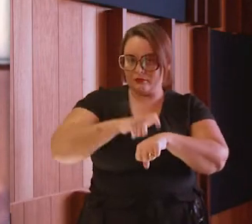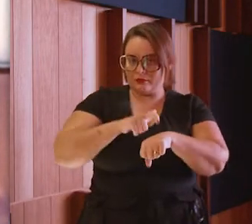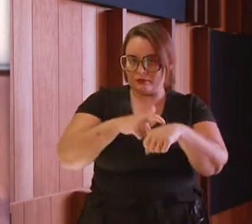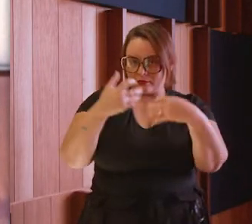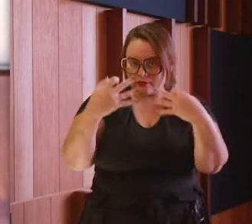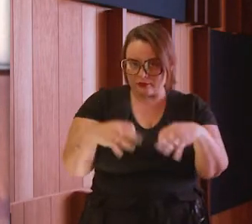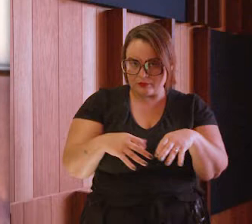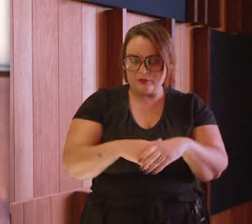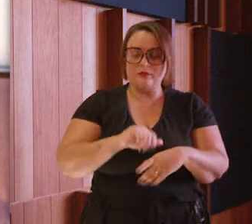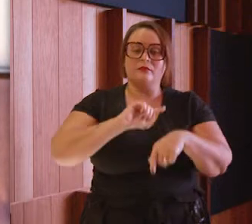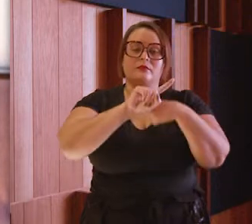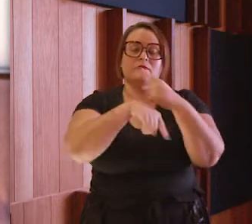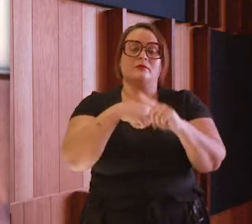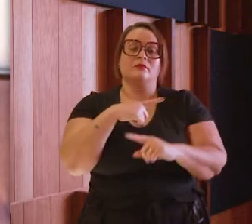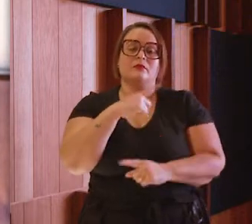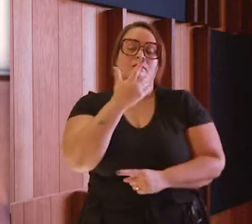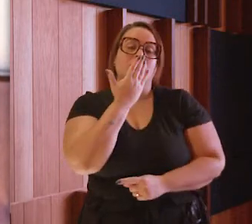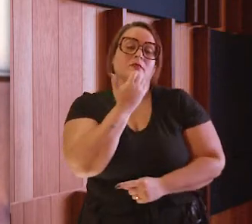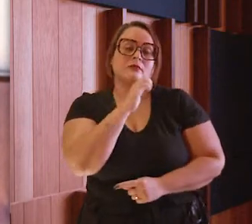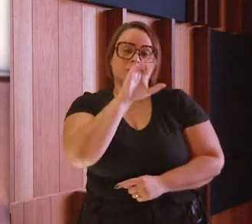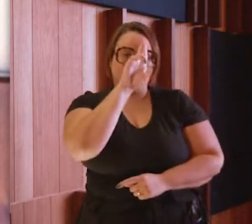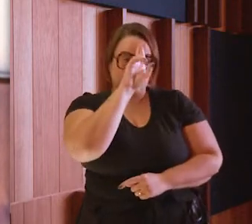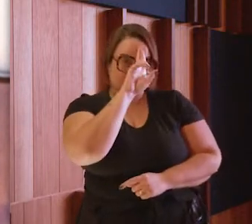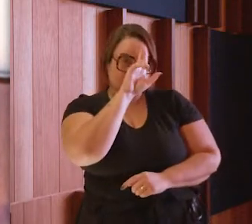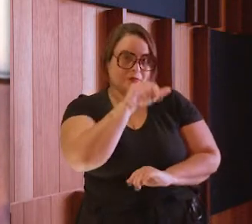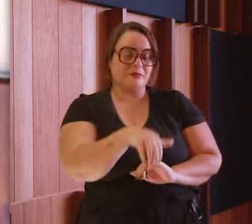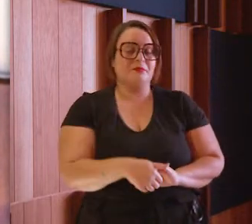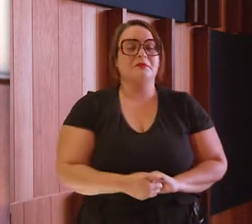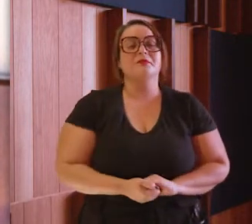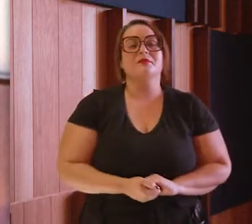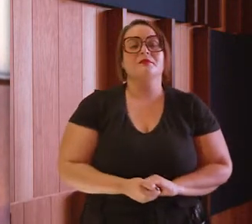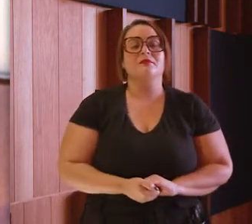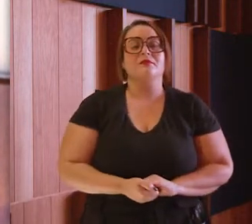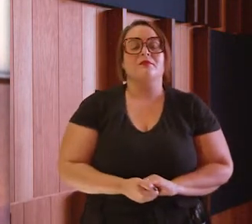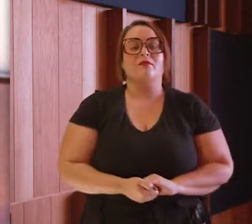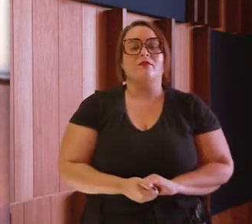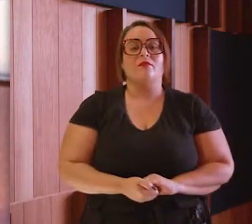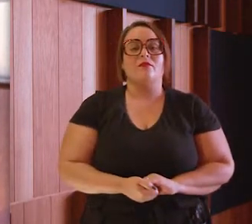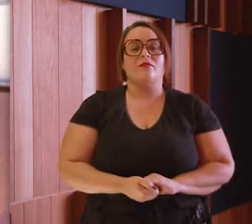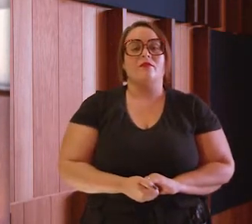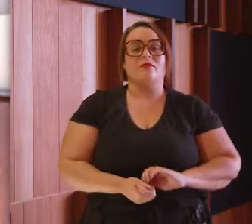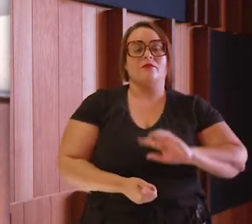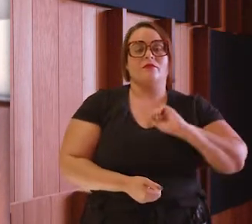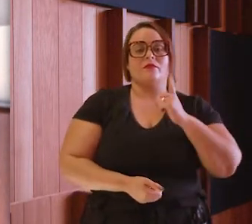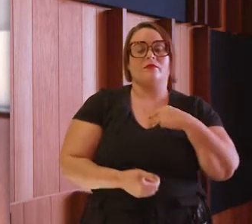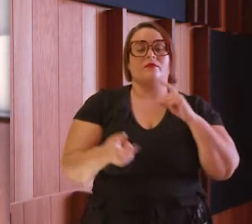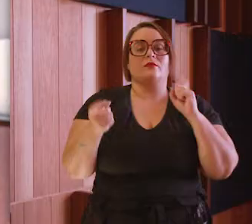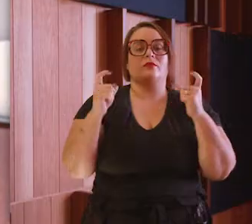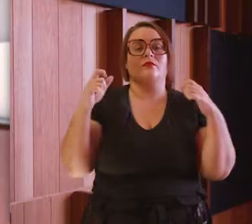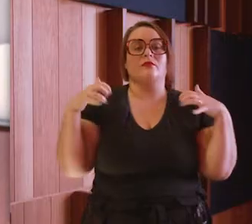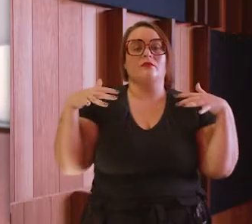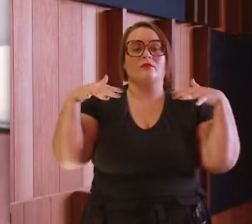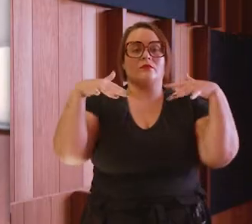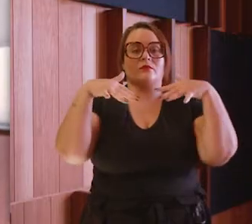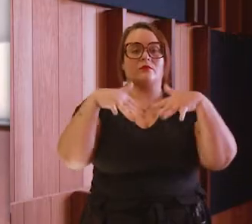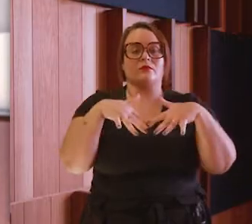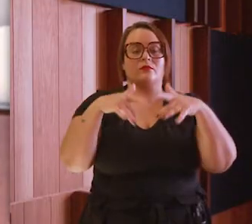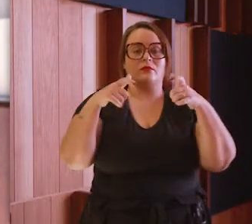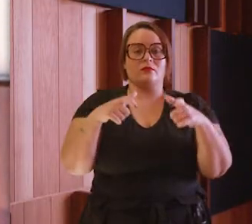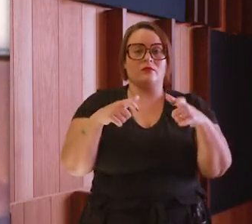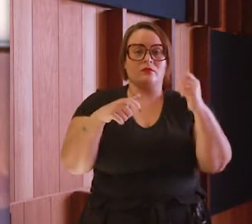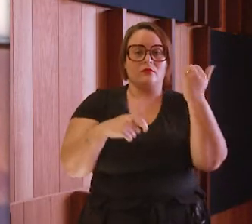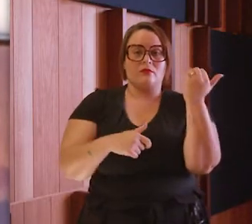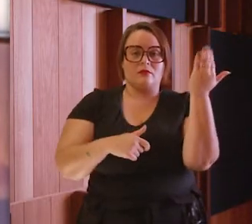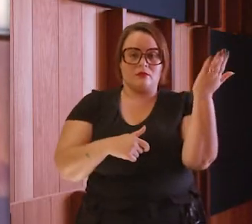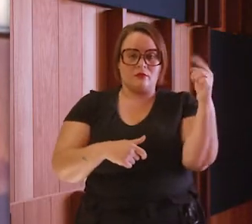um almoço, em que nós vamos nos reunir no espaço externo aqui